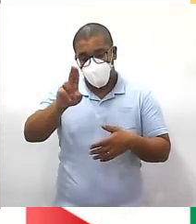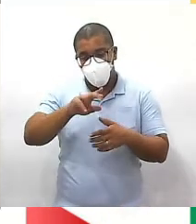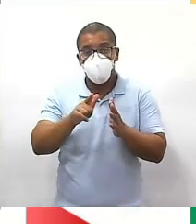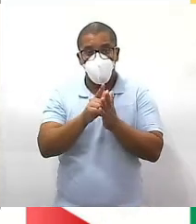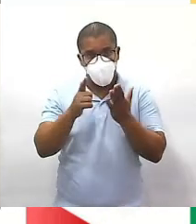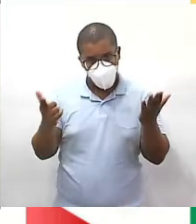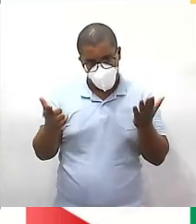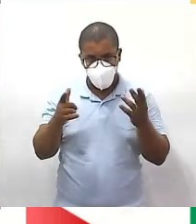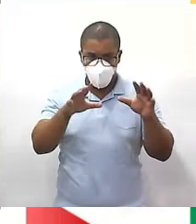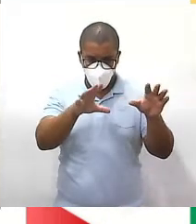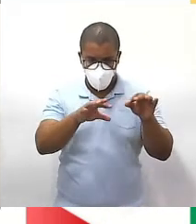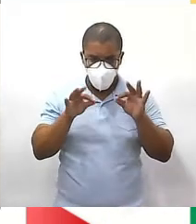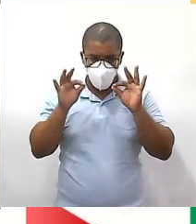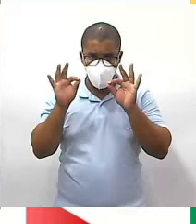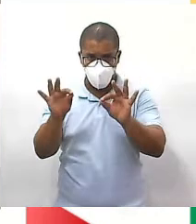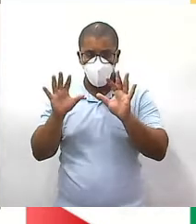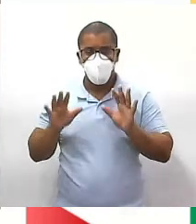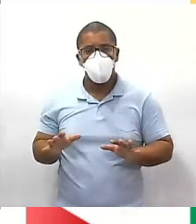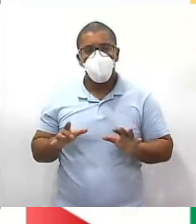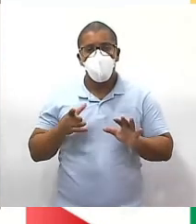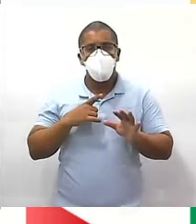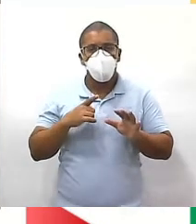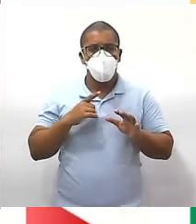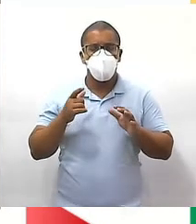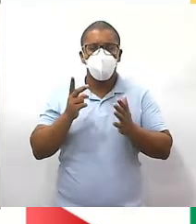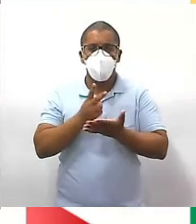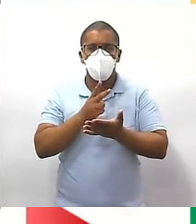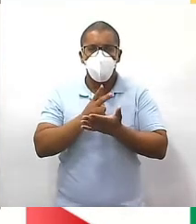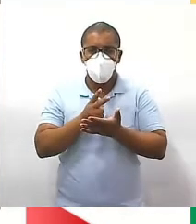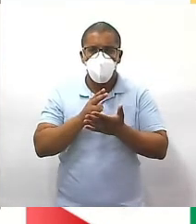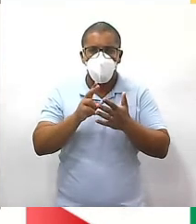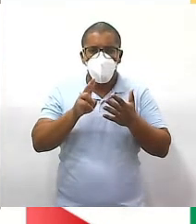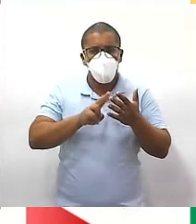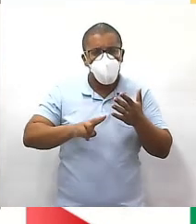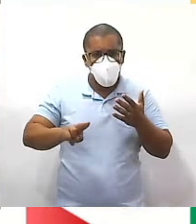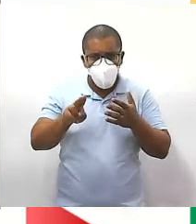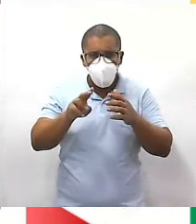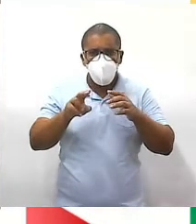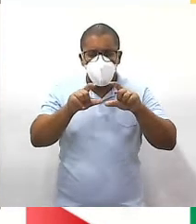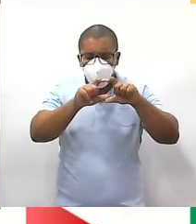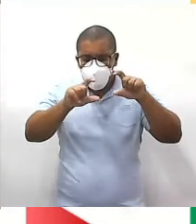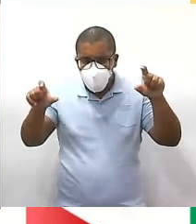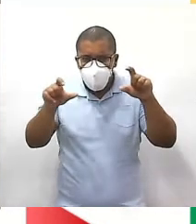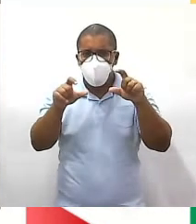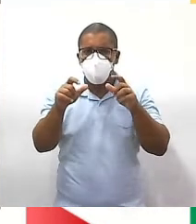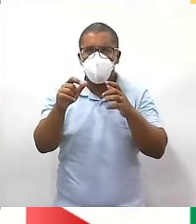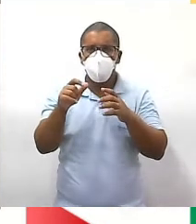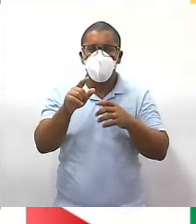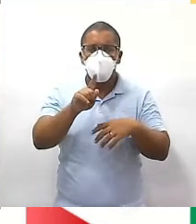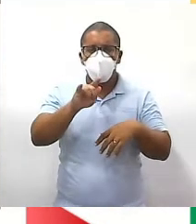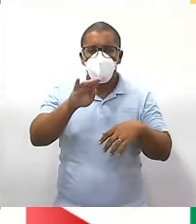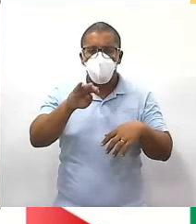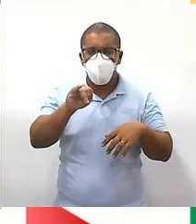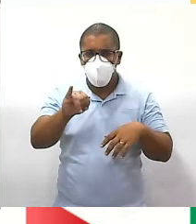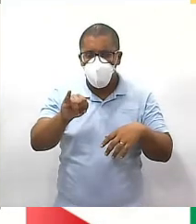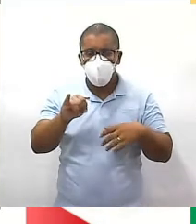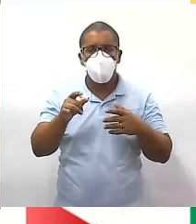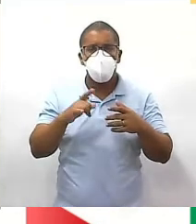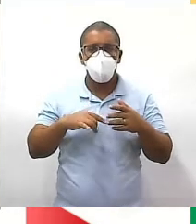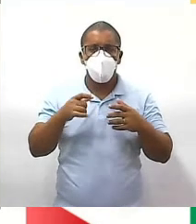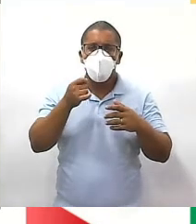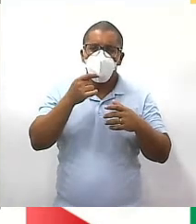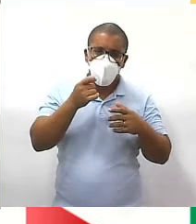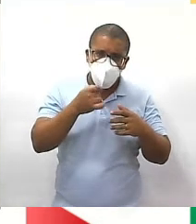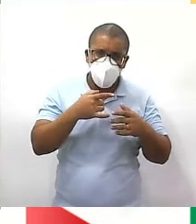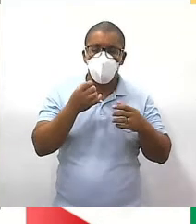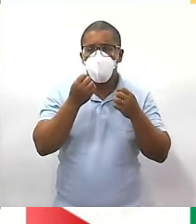jornal, aparece muito nos jornais. Professor, utilize tirinhas, é muito legal. Gibi, tirinha, charge, é